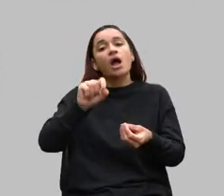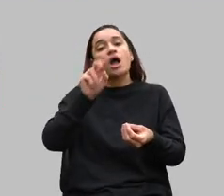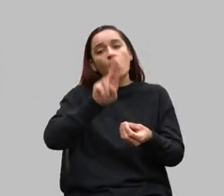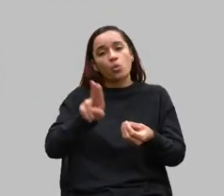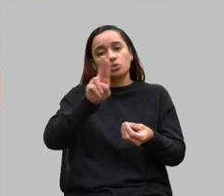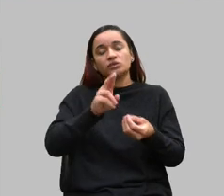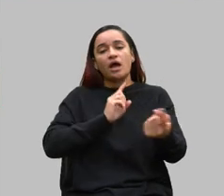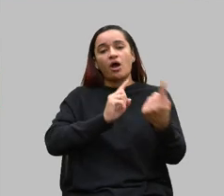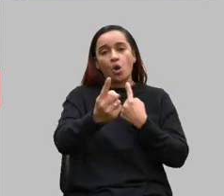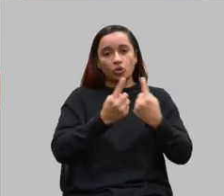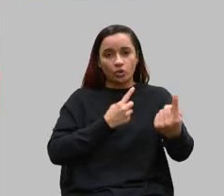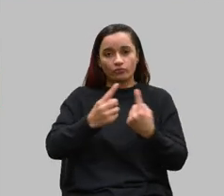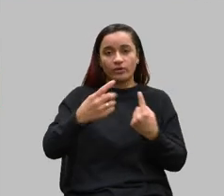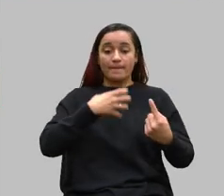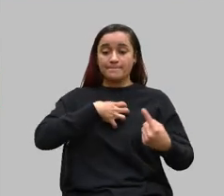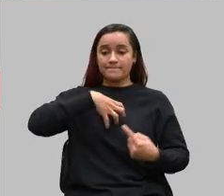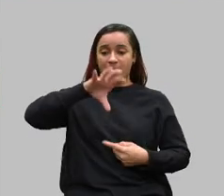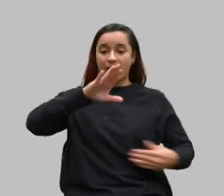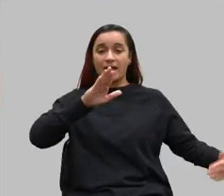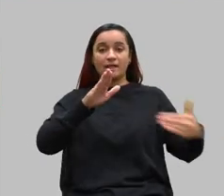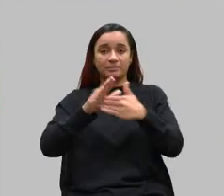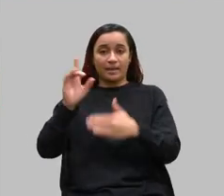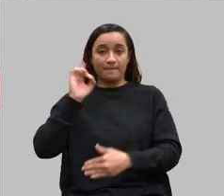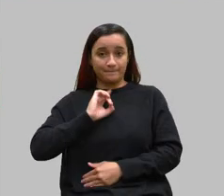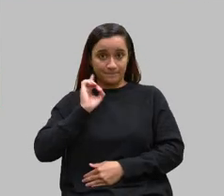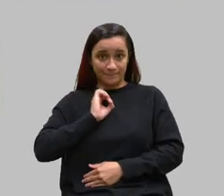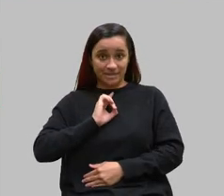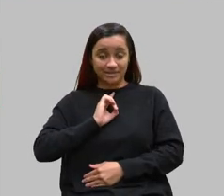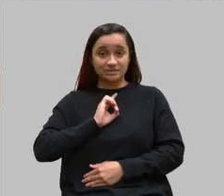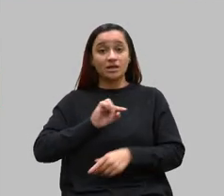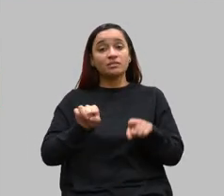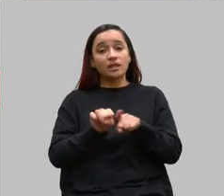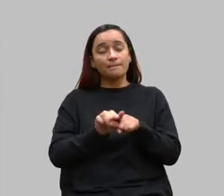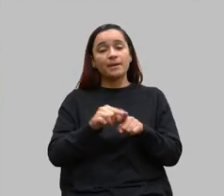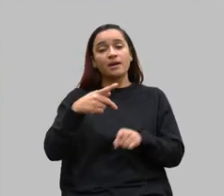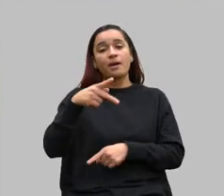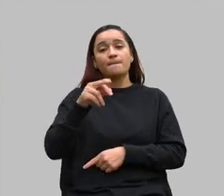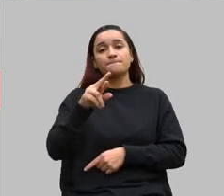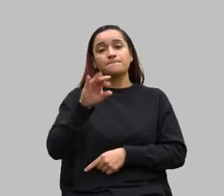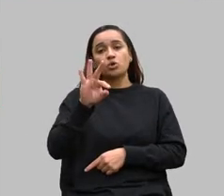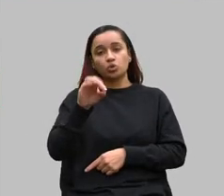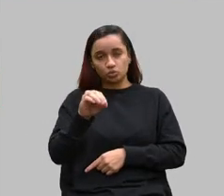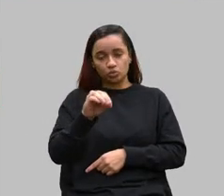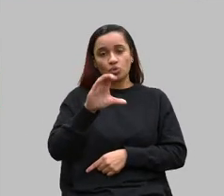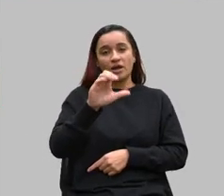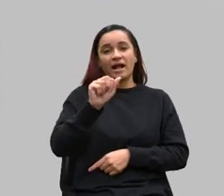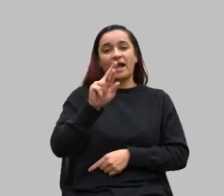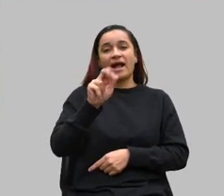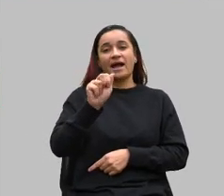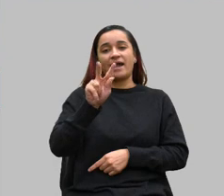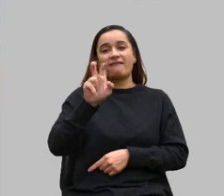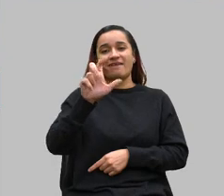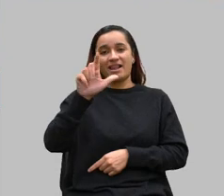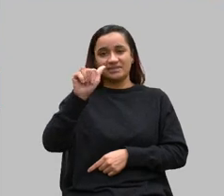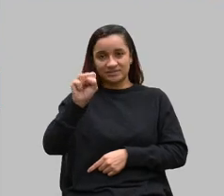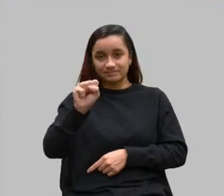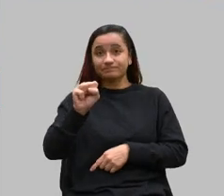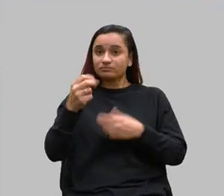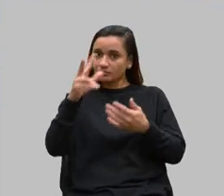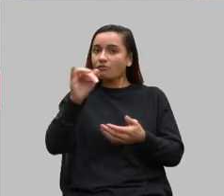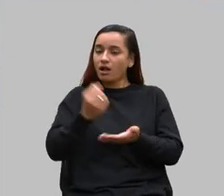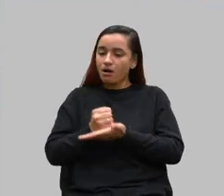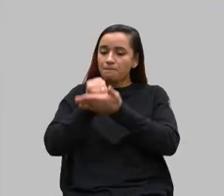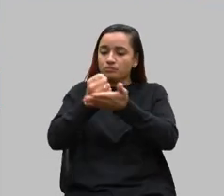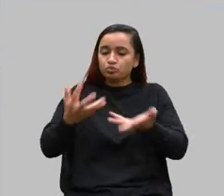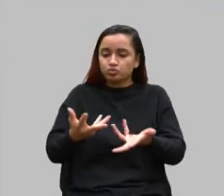Caravelas isso reduzirá os caminhões nas estradas tô quase encerrando Mas queria lembrar uma